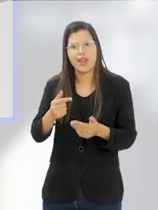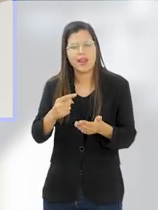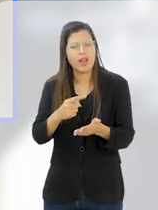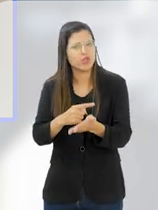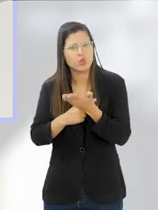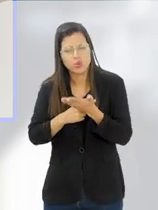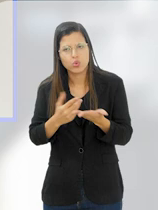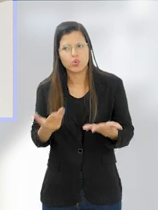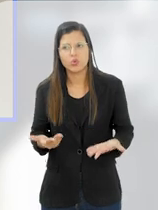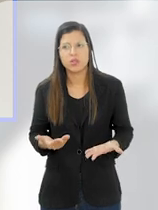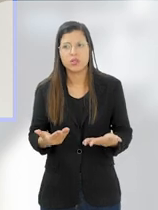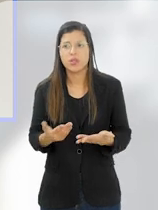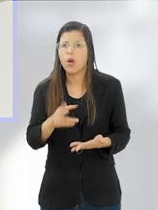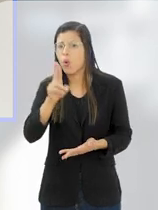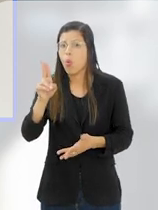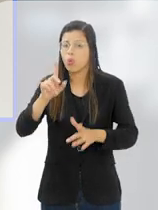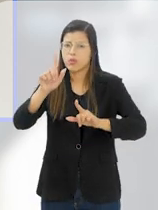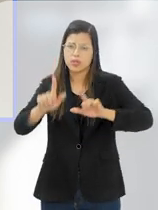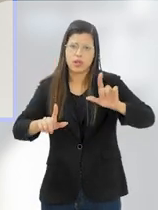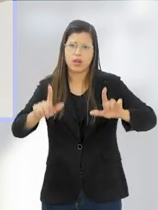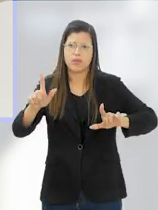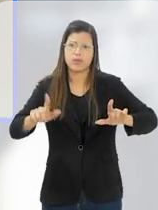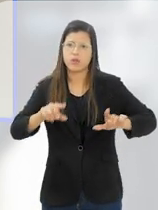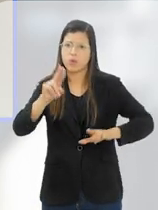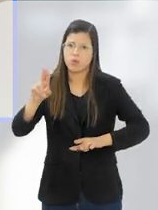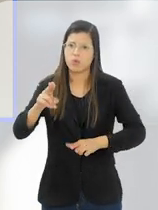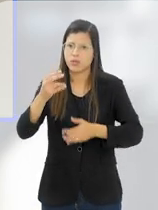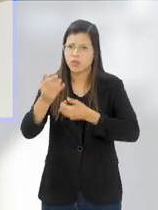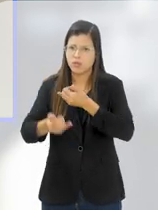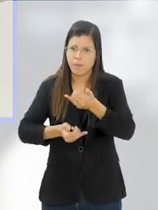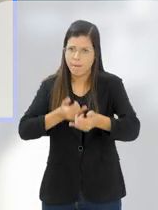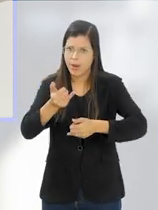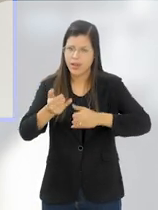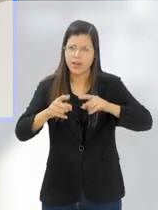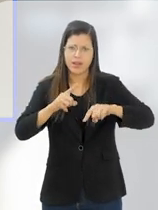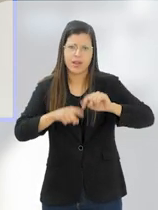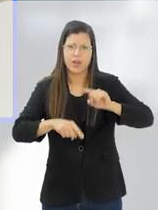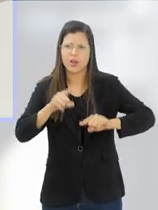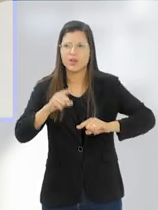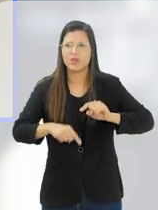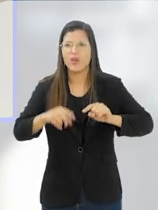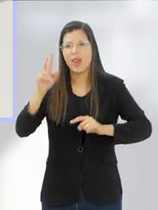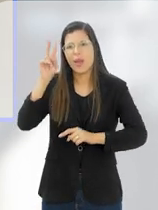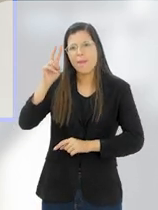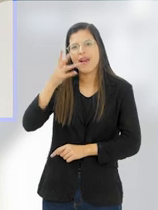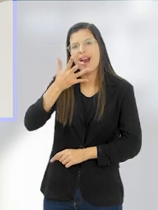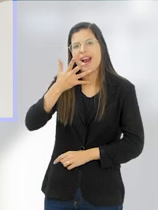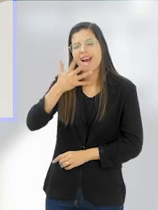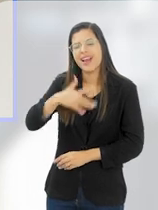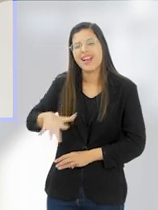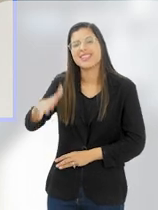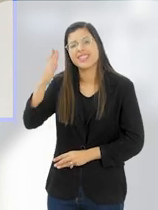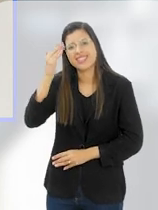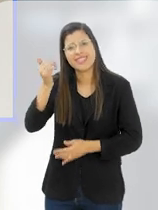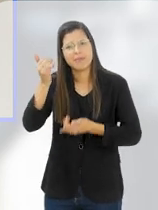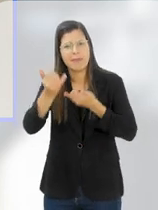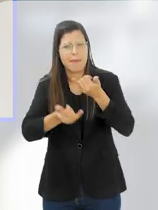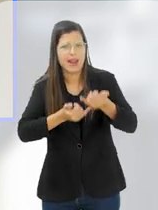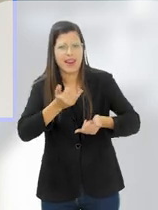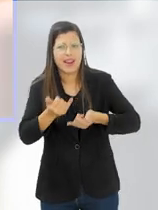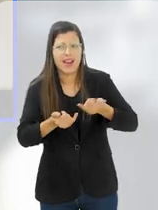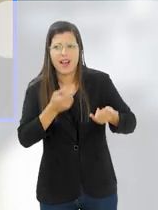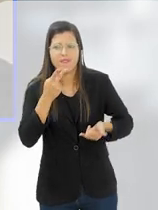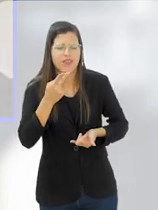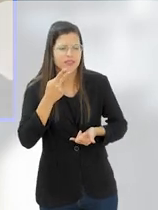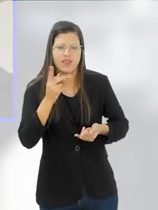jornadas quádruplas. Usa a televisão. Né? Usa os brinquedos, lembra que criança sabe brincar também. Não, não vou te dar o celular agora, não vou